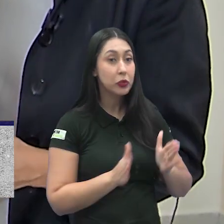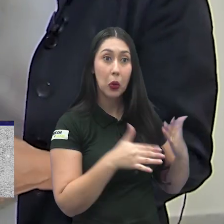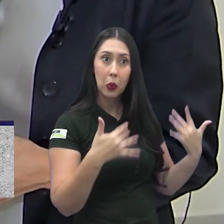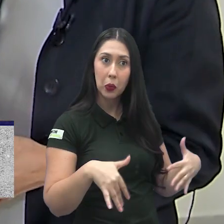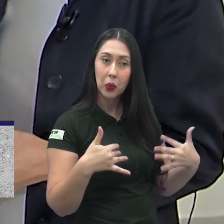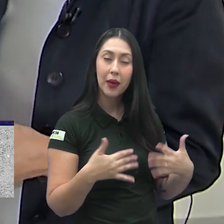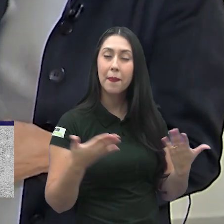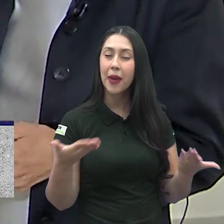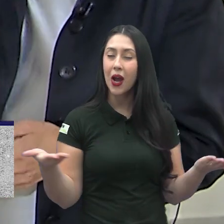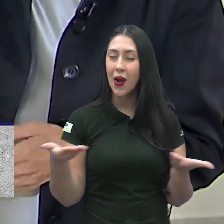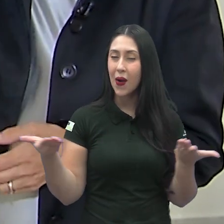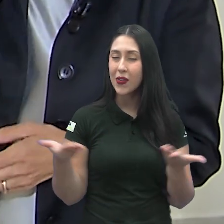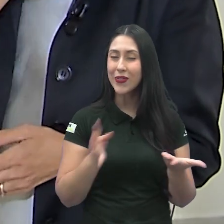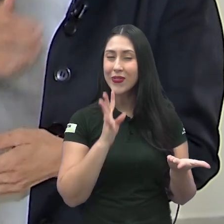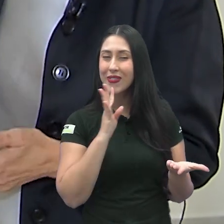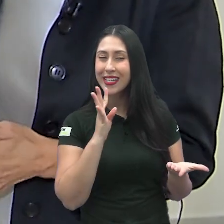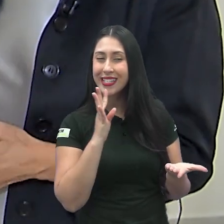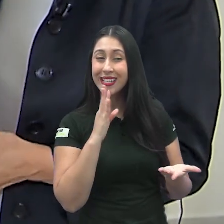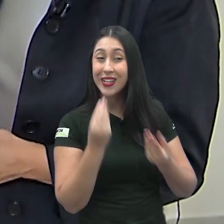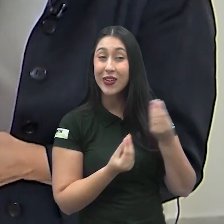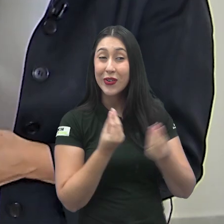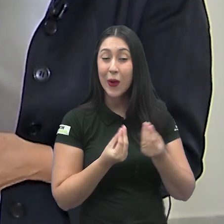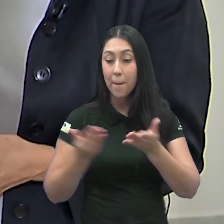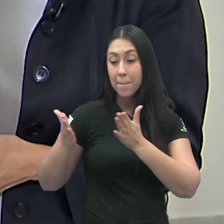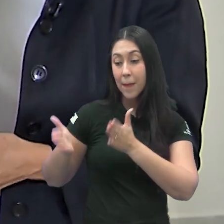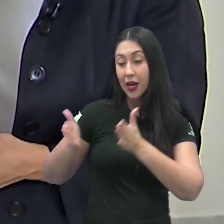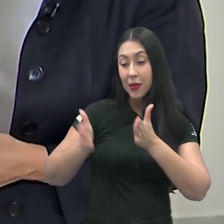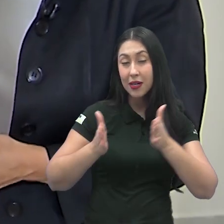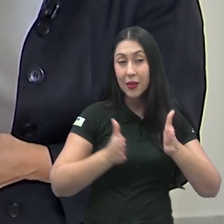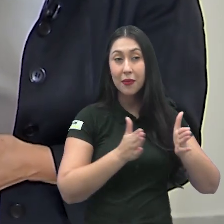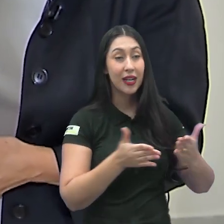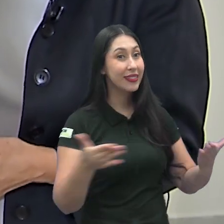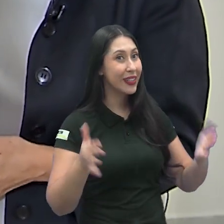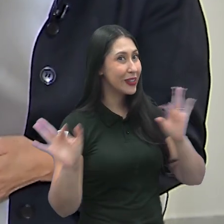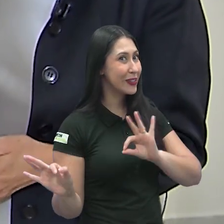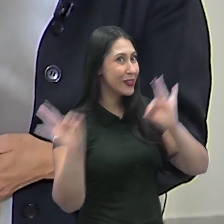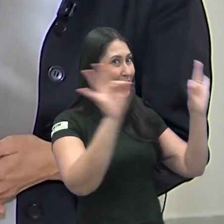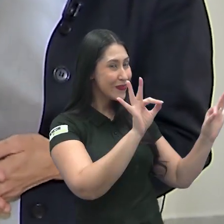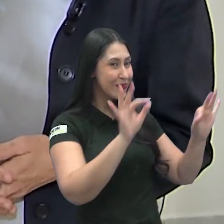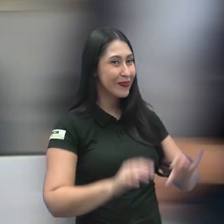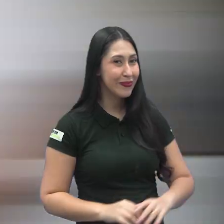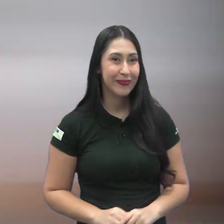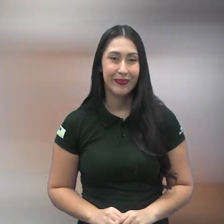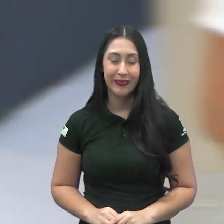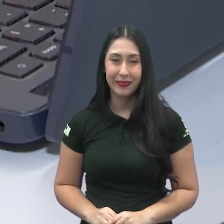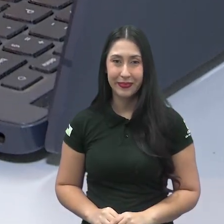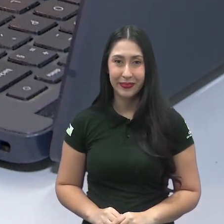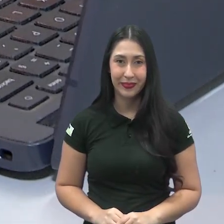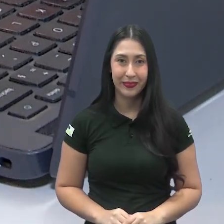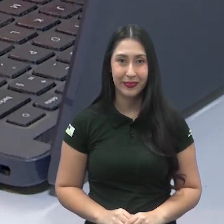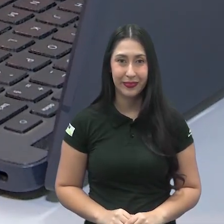né, gente? E hoje a gente vai ter uma prévia aí de como que é cada uma dessas etapas, então acompanhe com a gente.